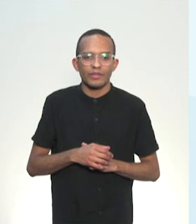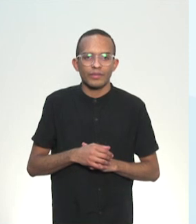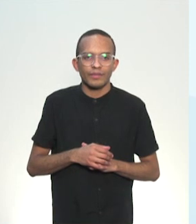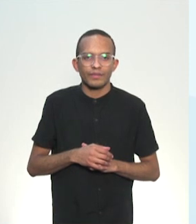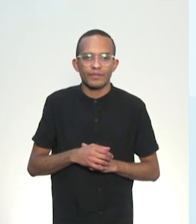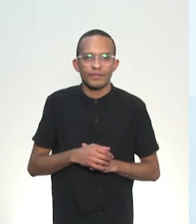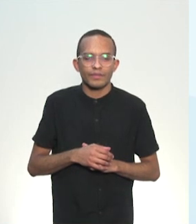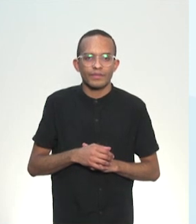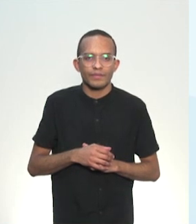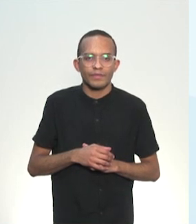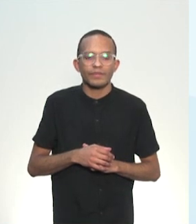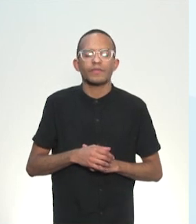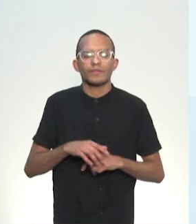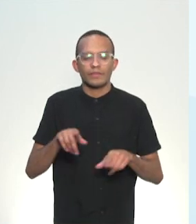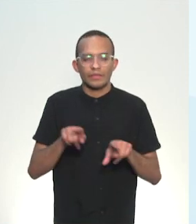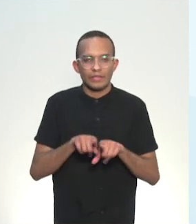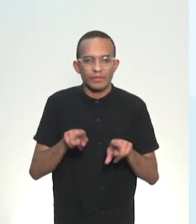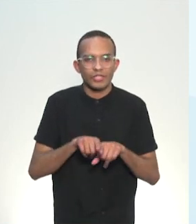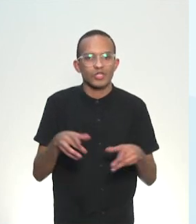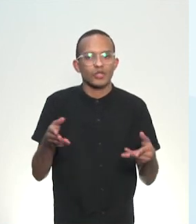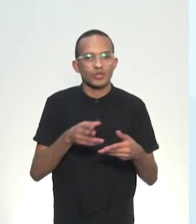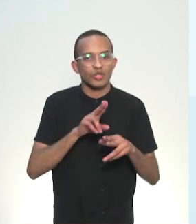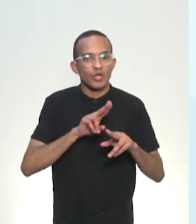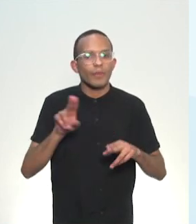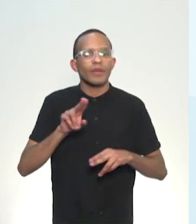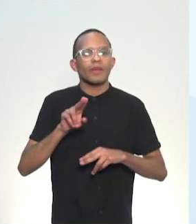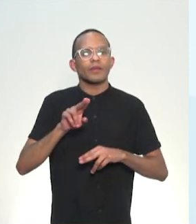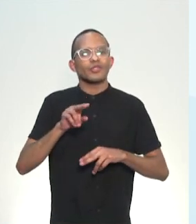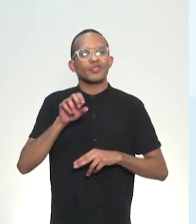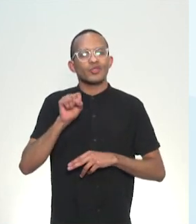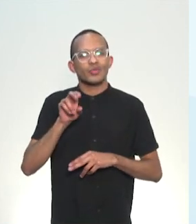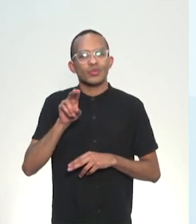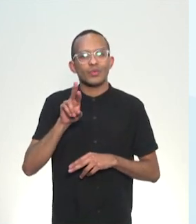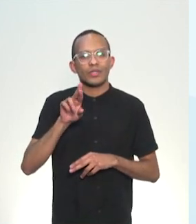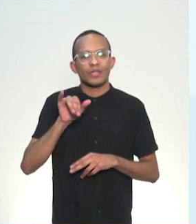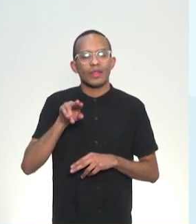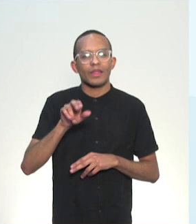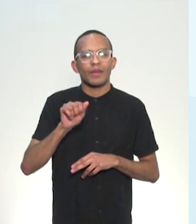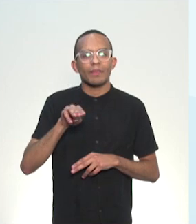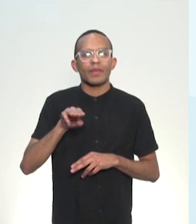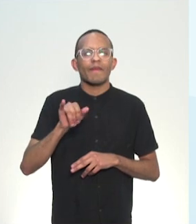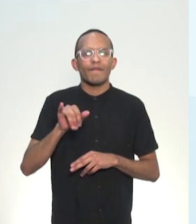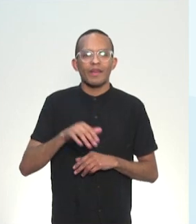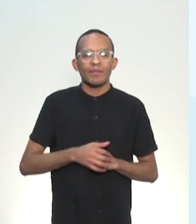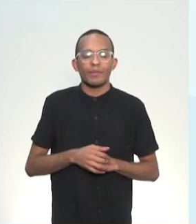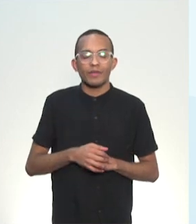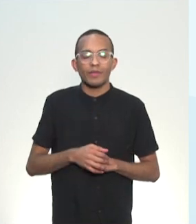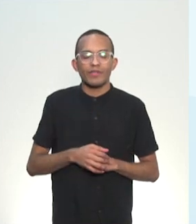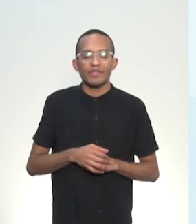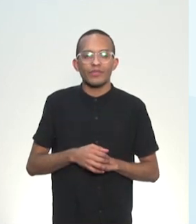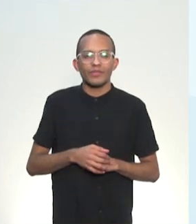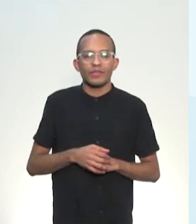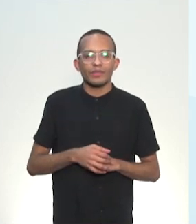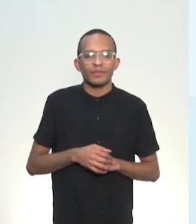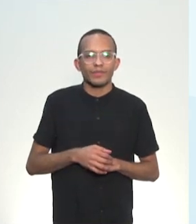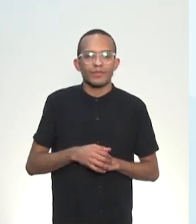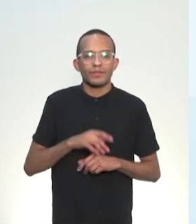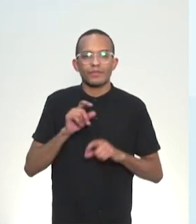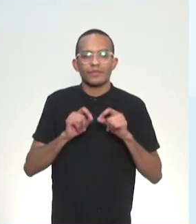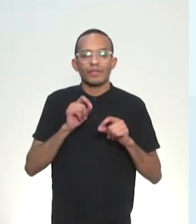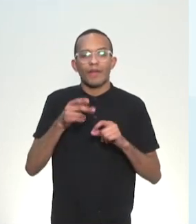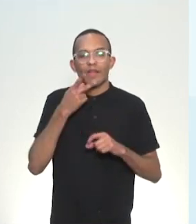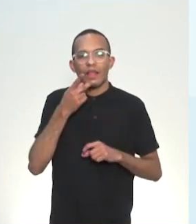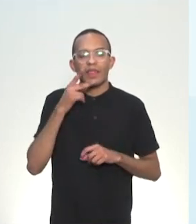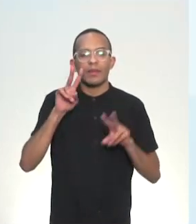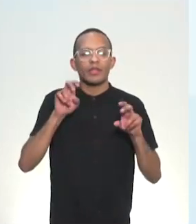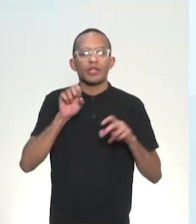holandesa e hoje é chamado, né, de Suriname, tá certo? Então, que também, né, lembrando, agora falando do Suriname,